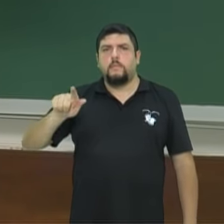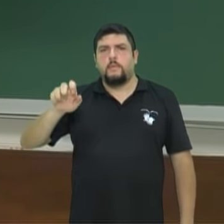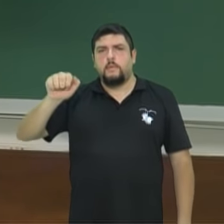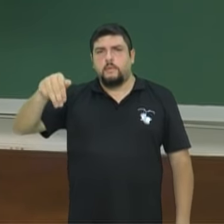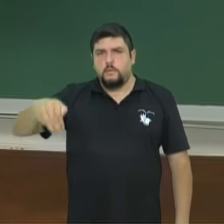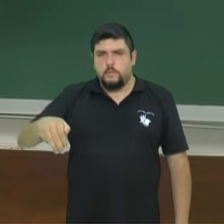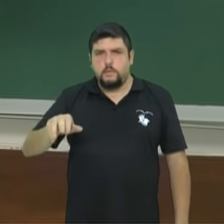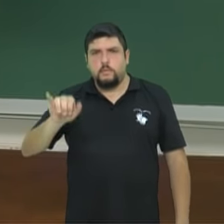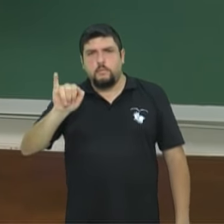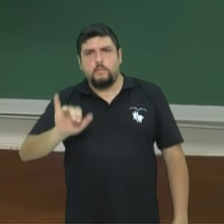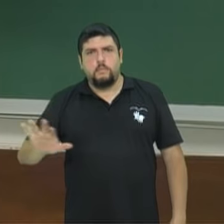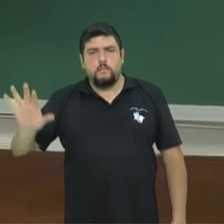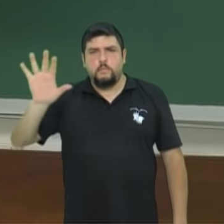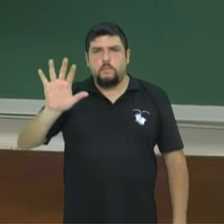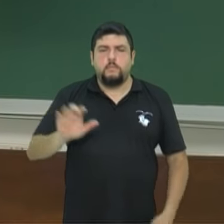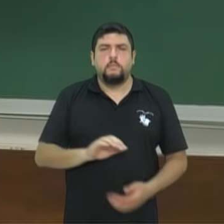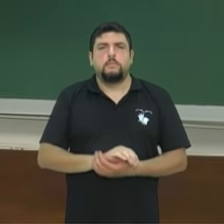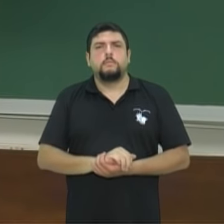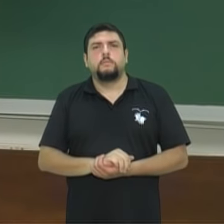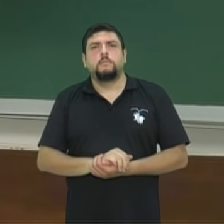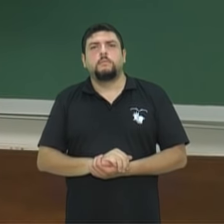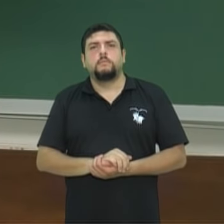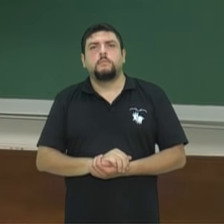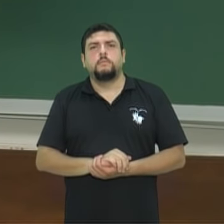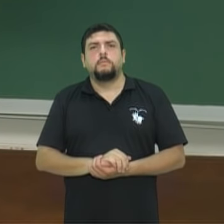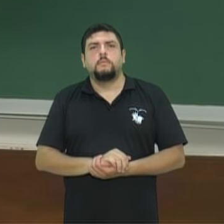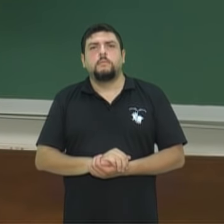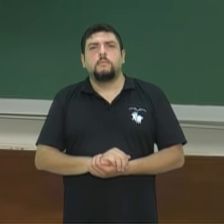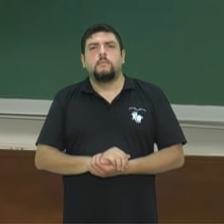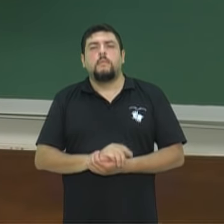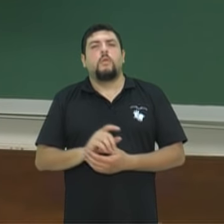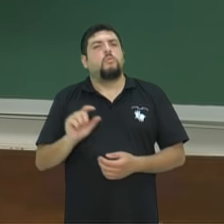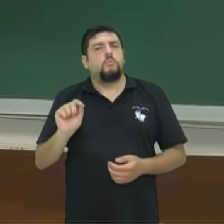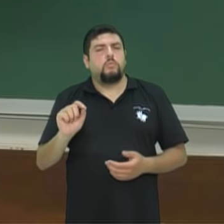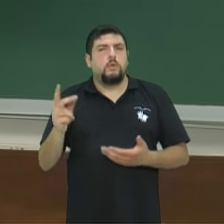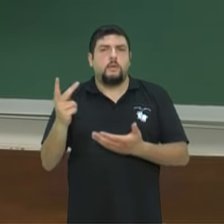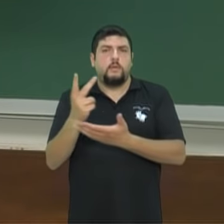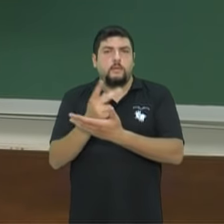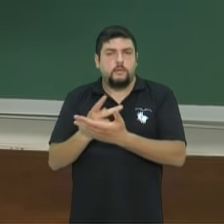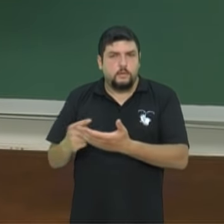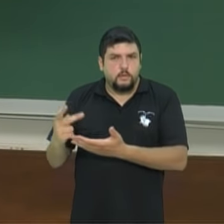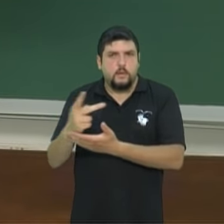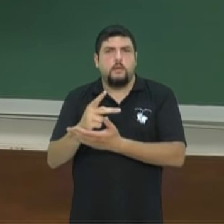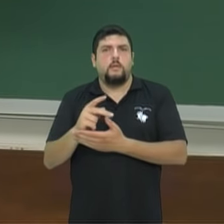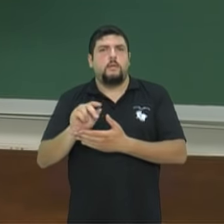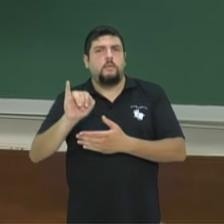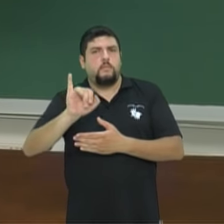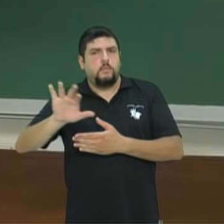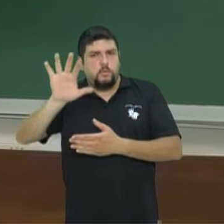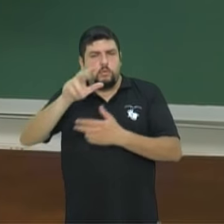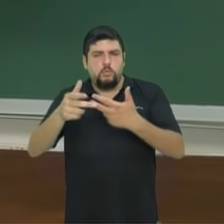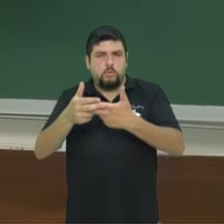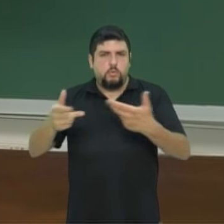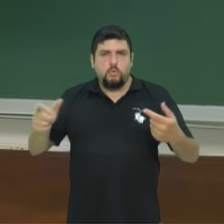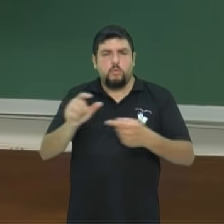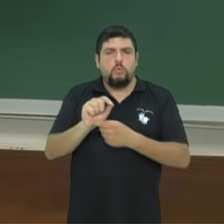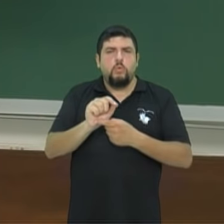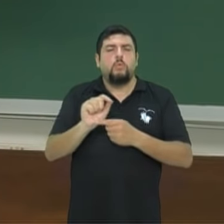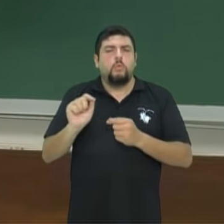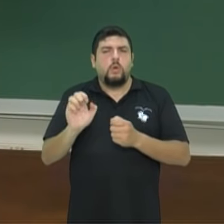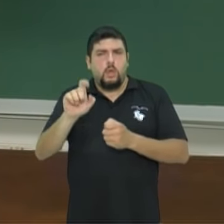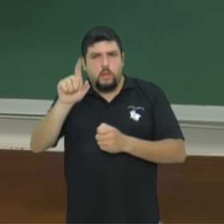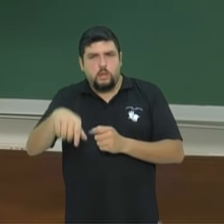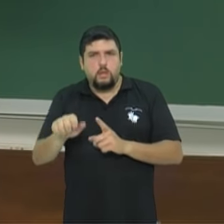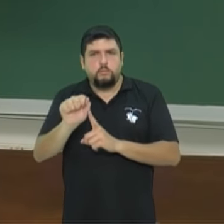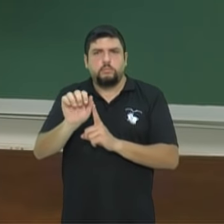dos personagens, né? Todos os desenhos, as ilustrações ali, a gente chama de discurso não verbal, né? Então,